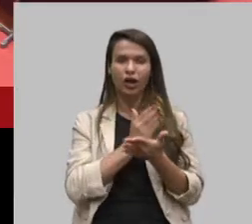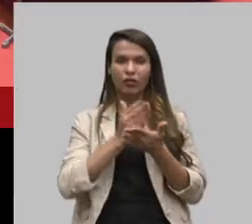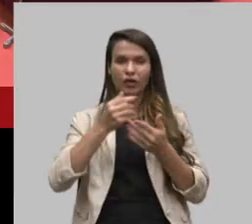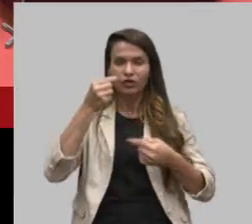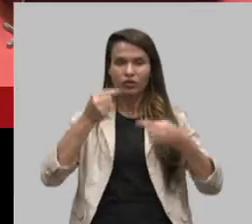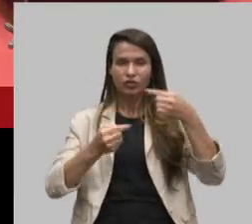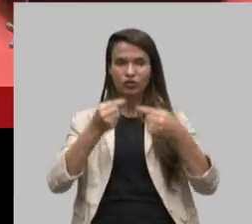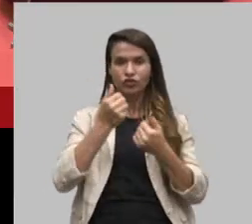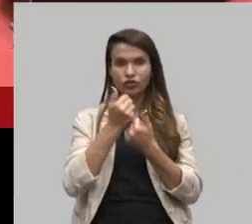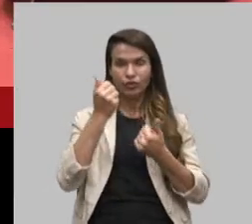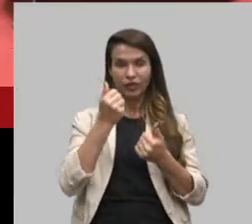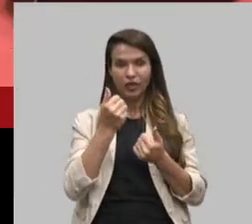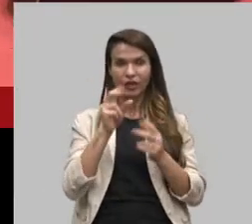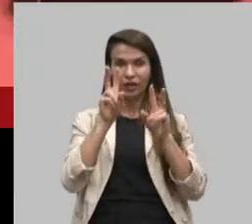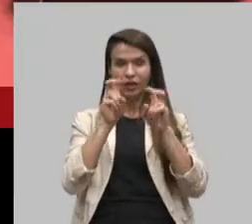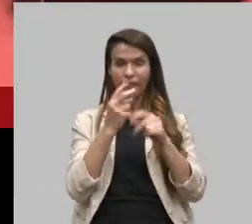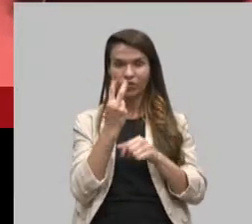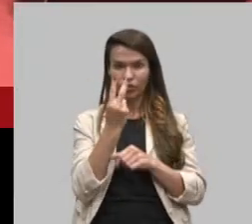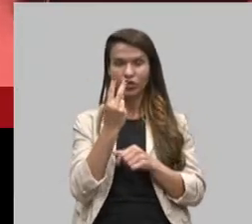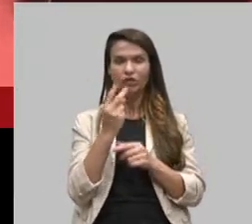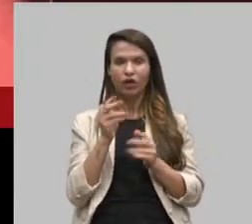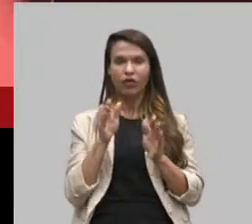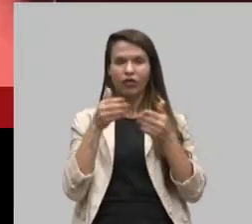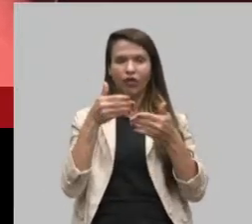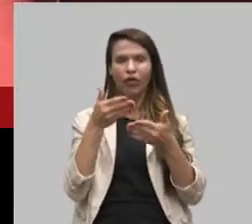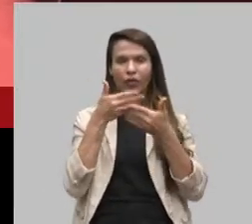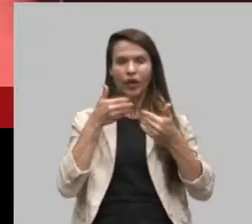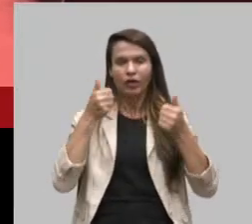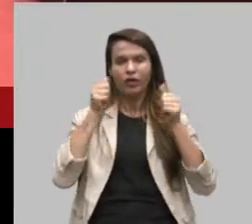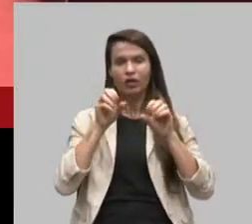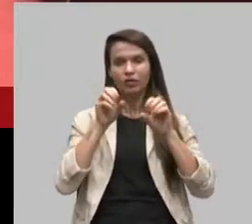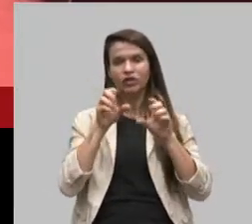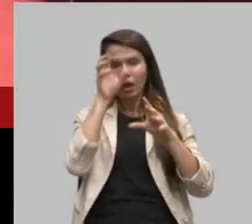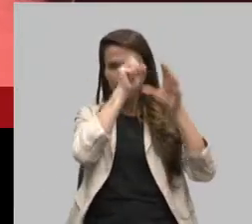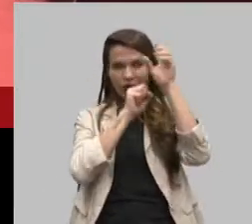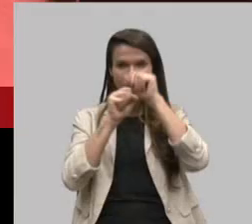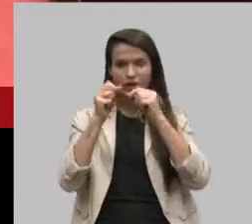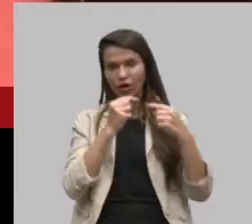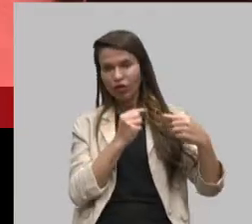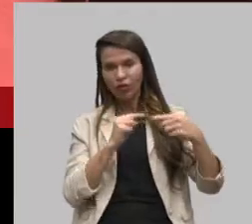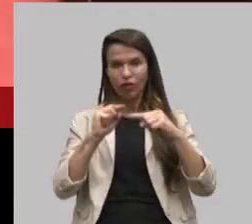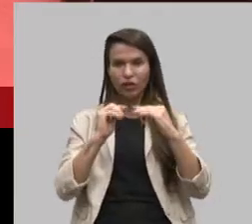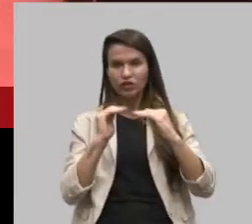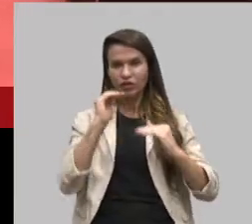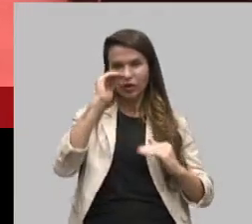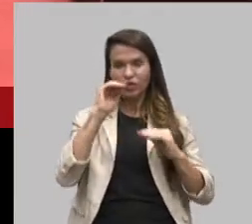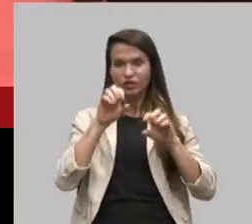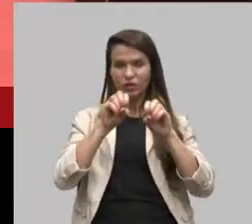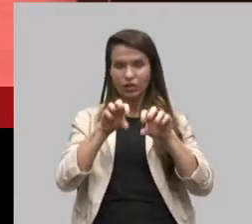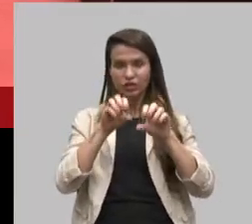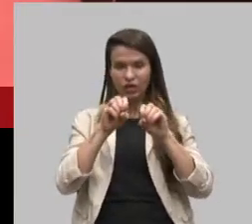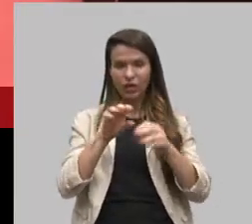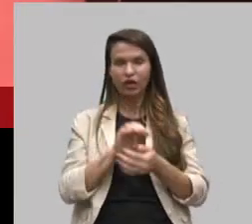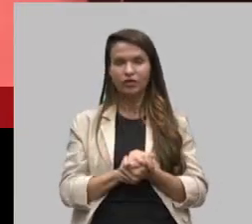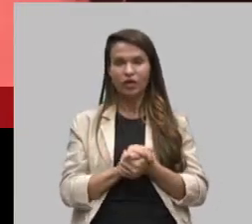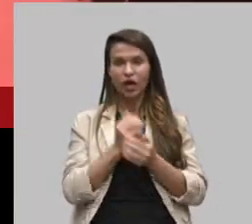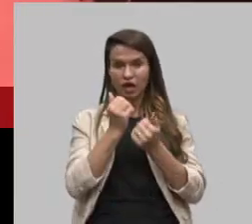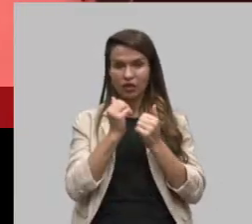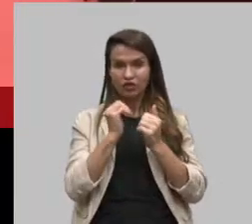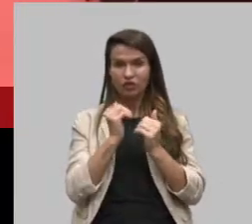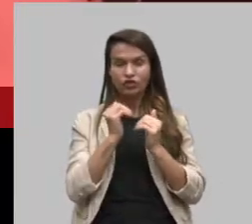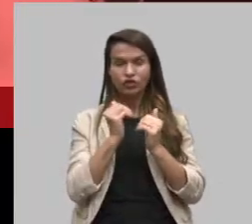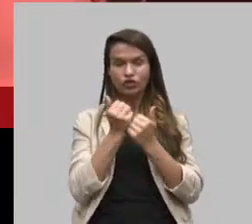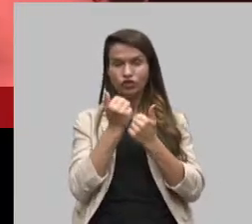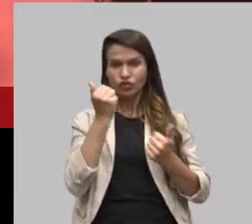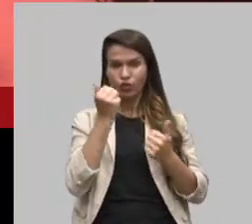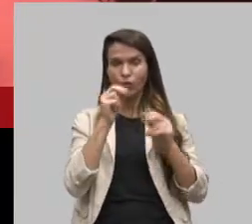dois que trata de melhoria da aprendizagem e enfrentamento das desigualdades educacionais esse subtema cada subtema